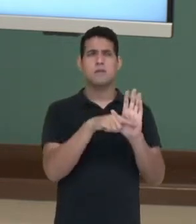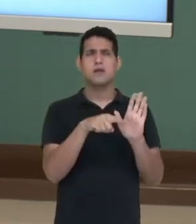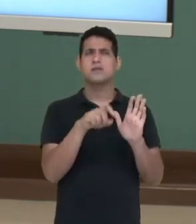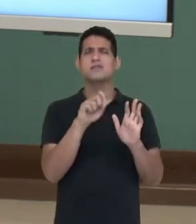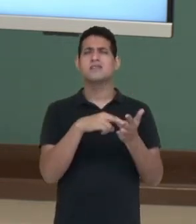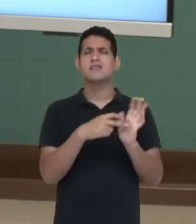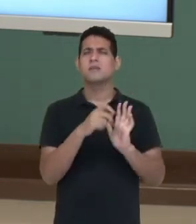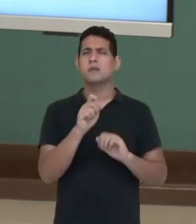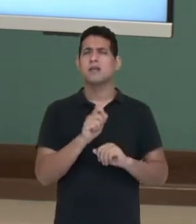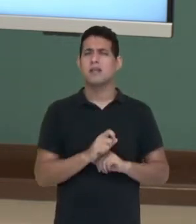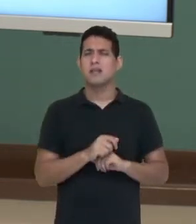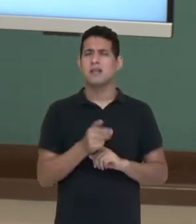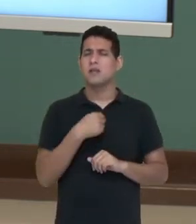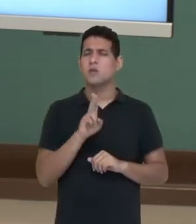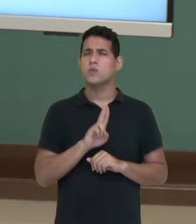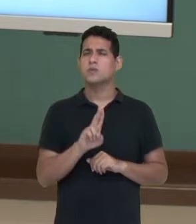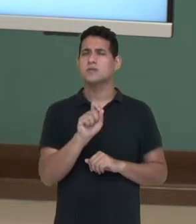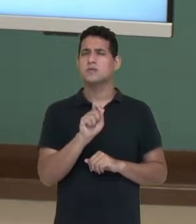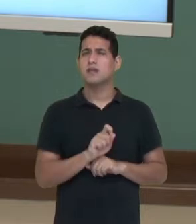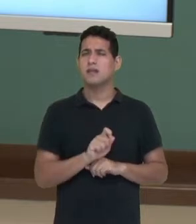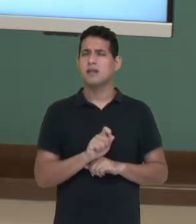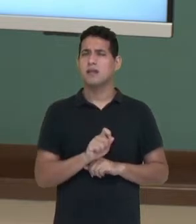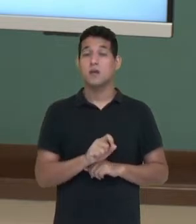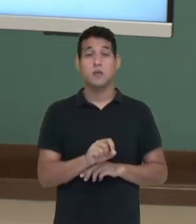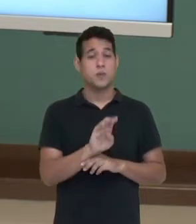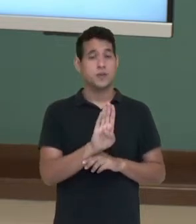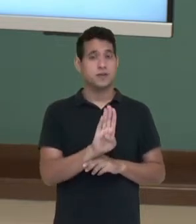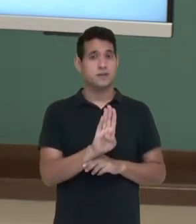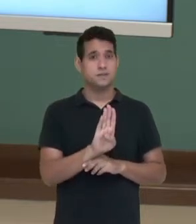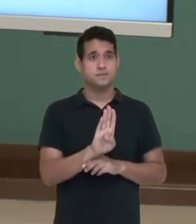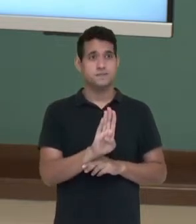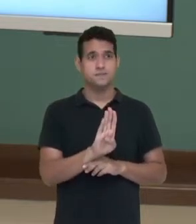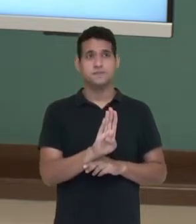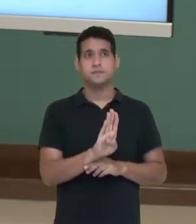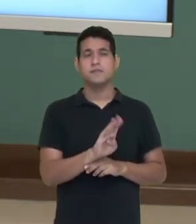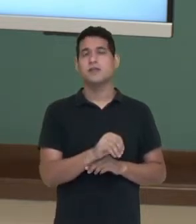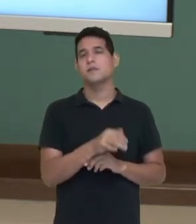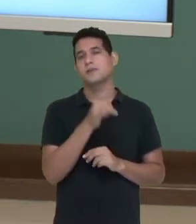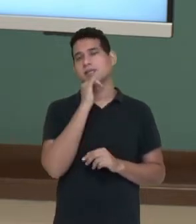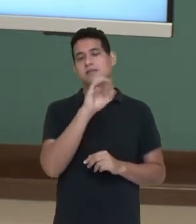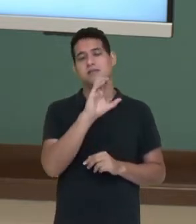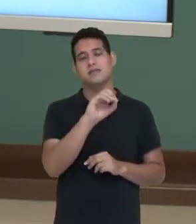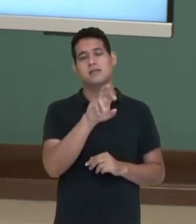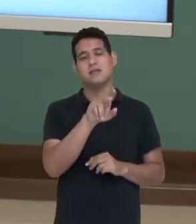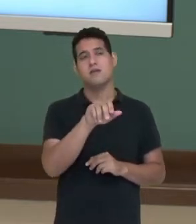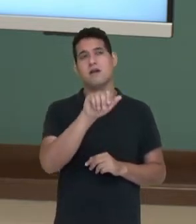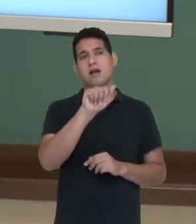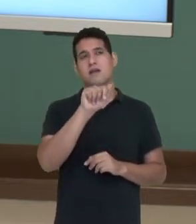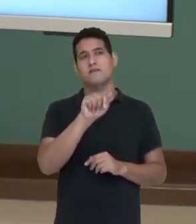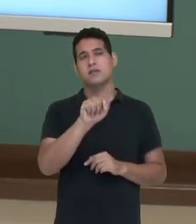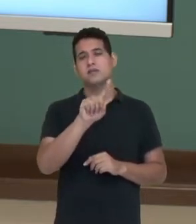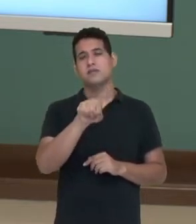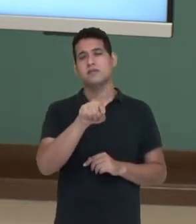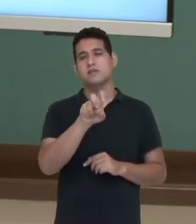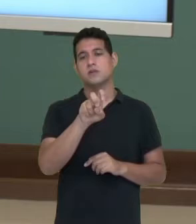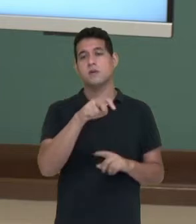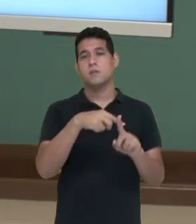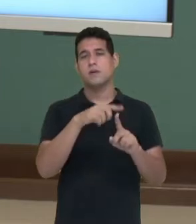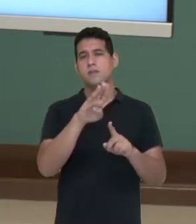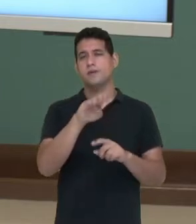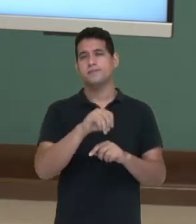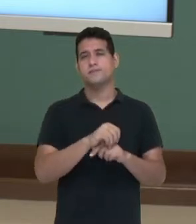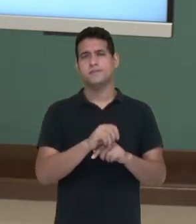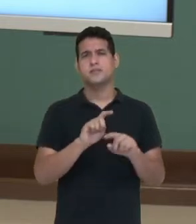ter ali? Eu vou ter o b... 0 igual a vezes 1,5 mais o